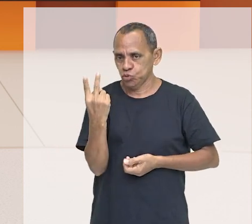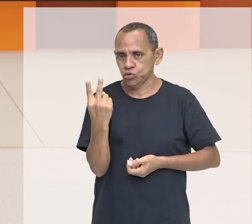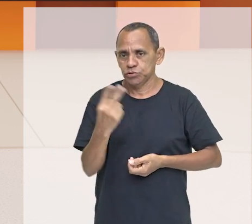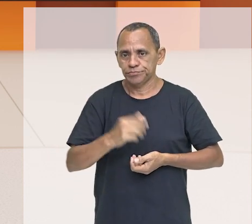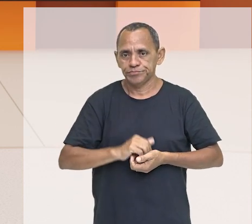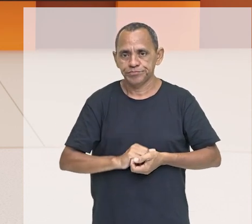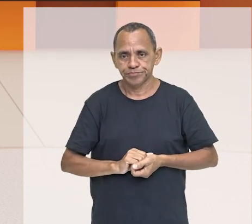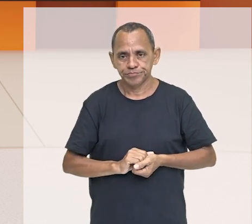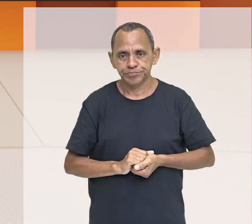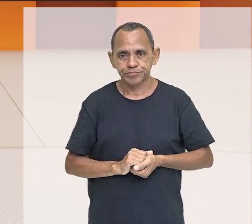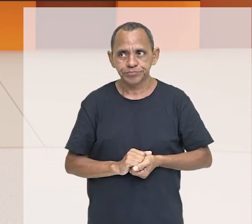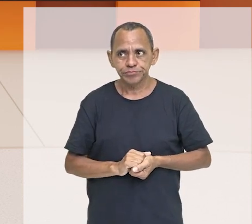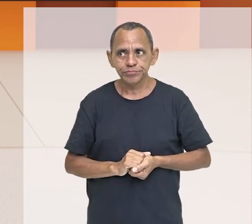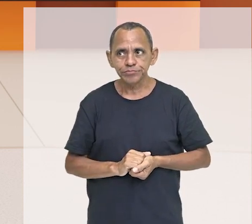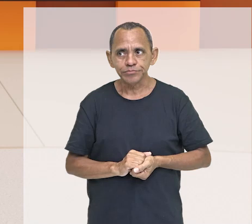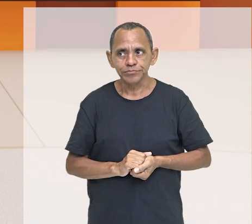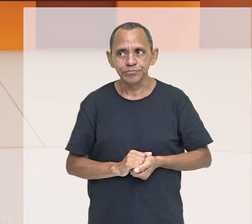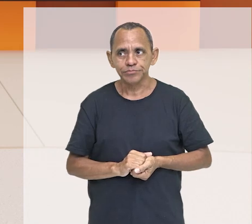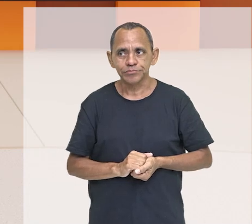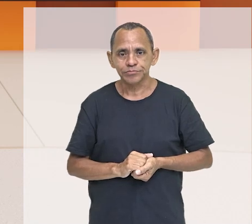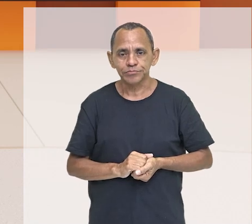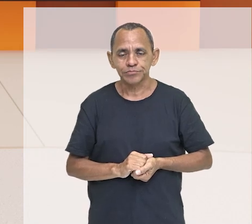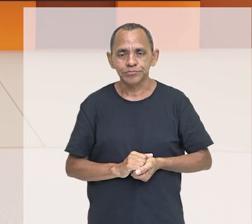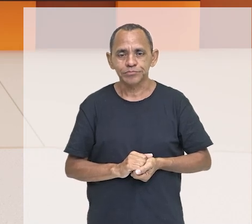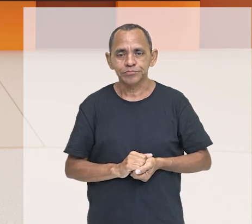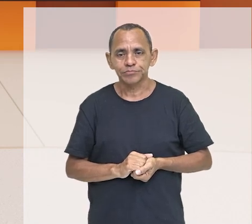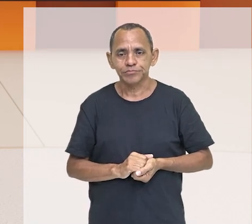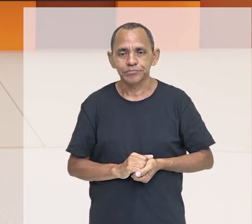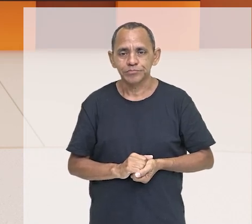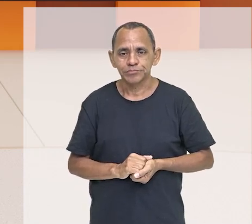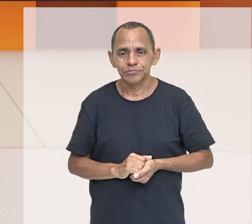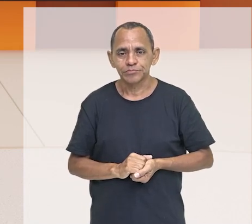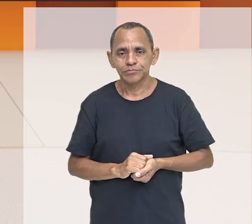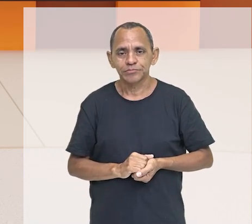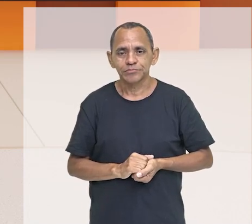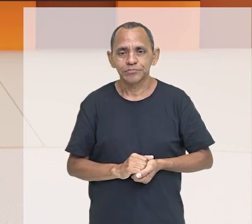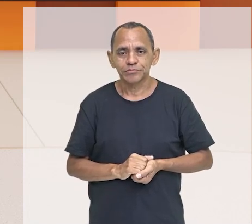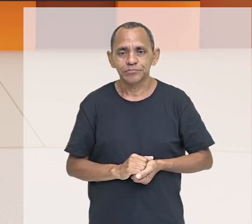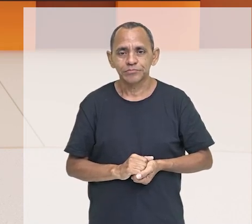Bi-2, dois partidos aqui, ó, bipartidarismo, né? Dois partidos.